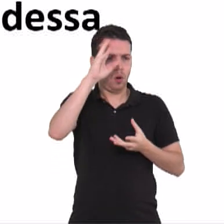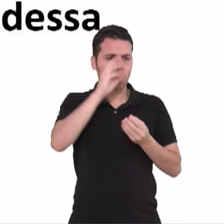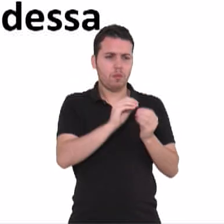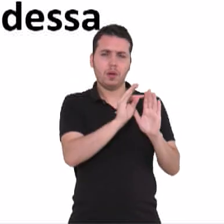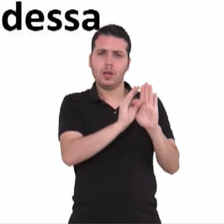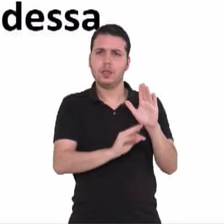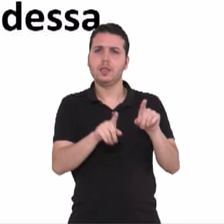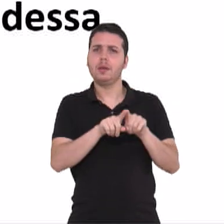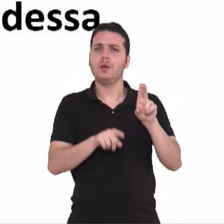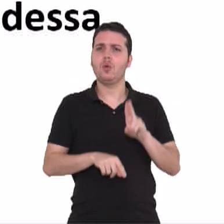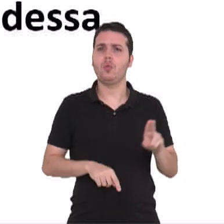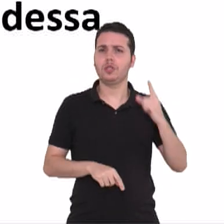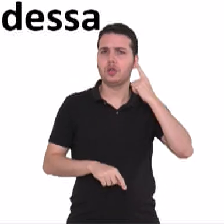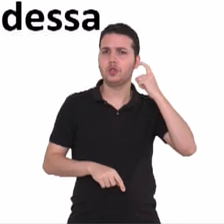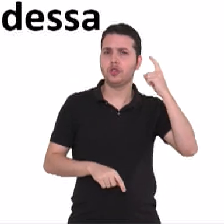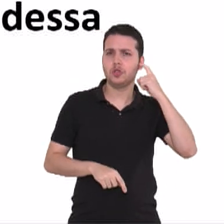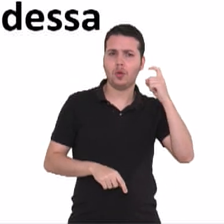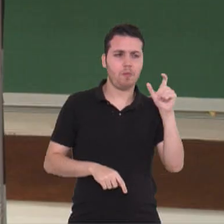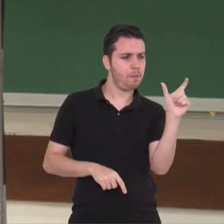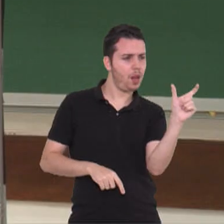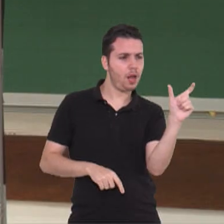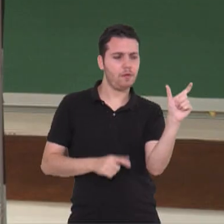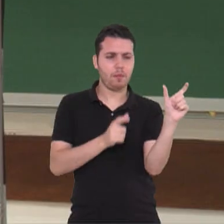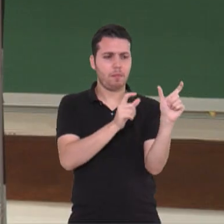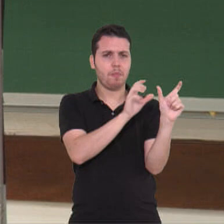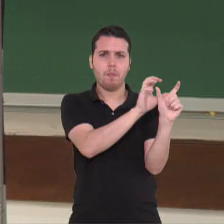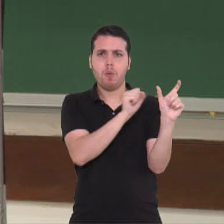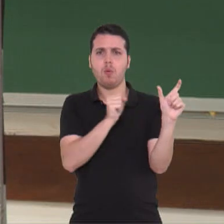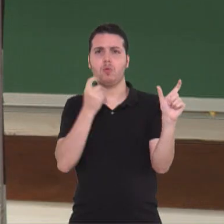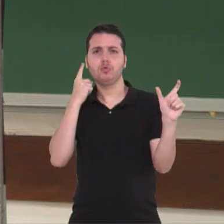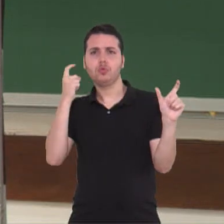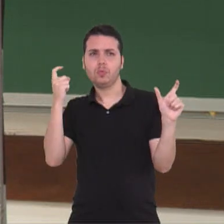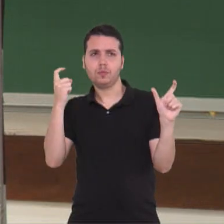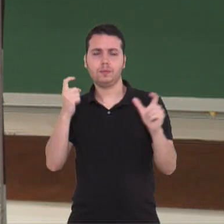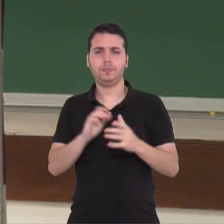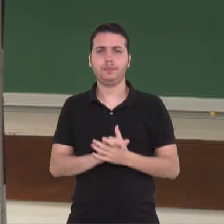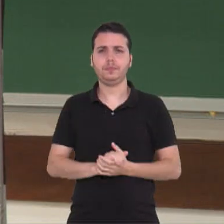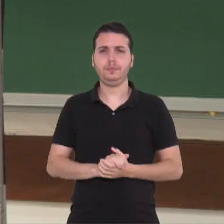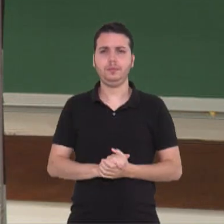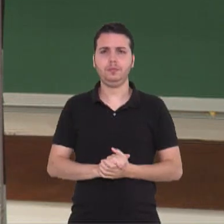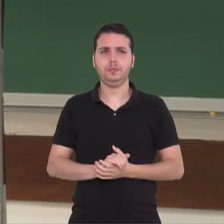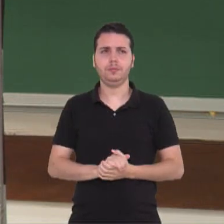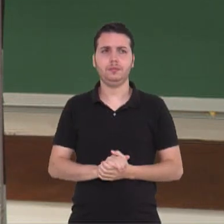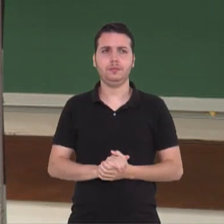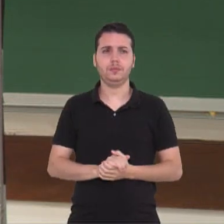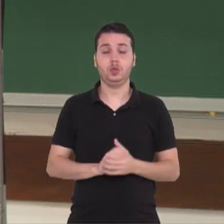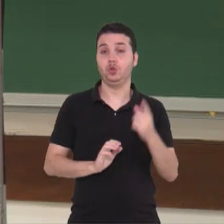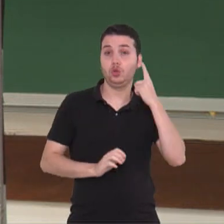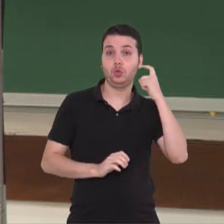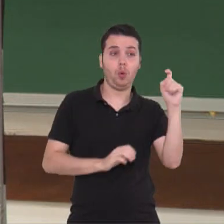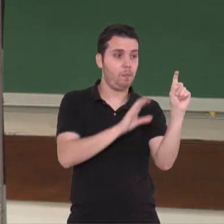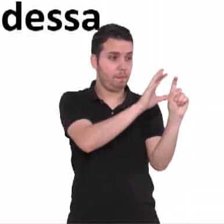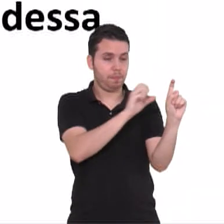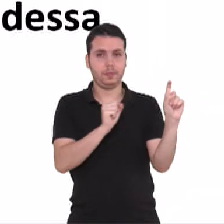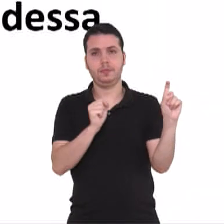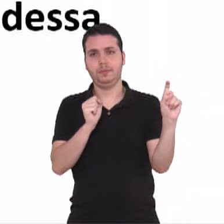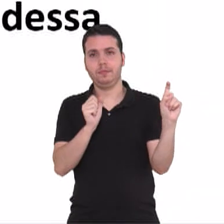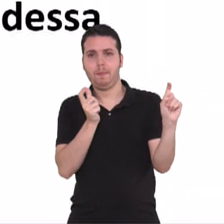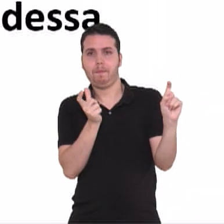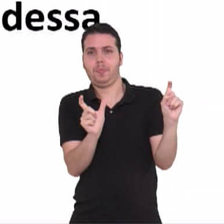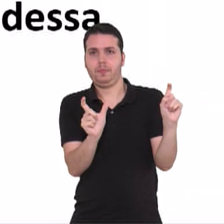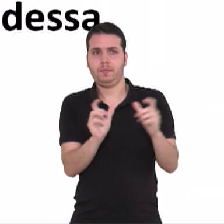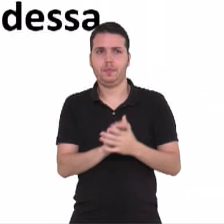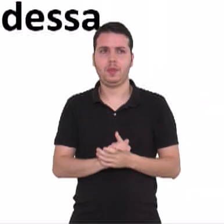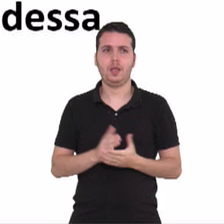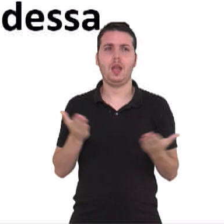de onomatopeias, que eu falei para vocês já na hora do quadrinho. Agora, você irá fazer uma adaptação dessa história em quadrinho